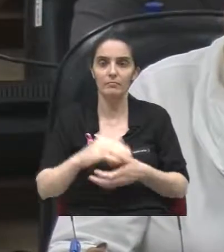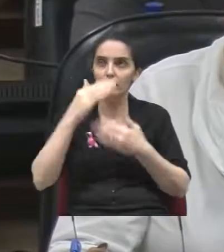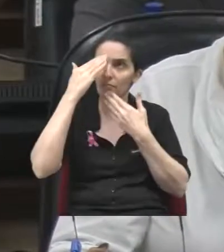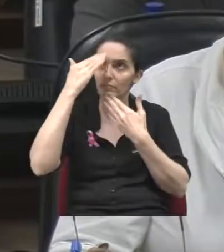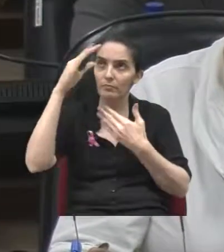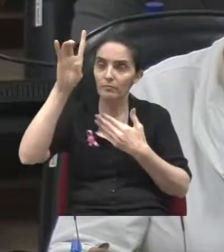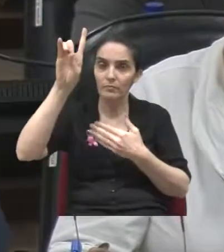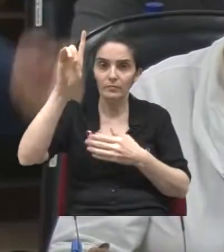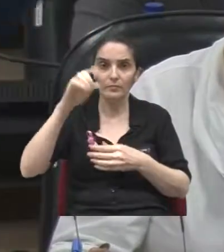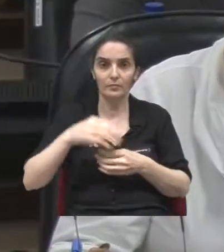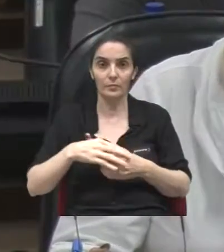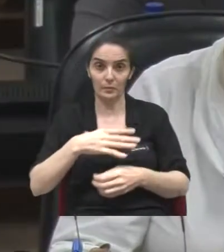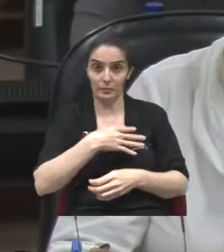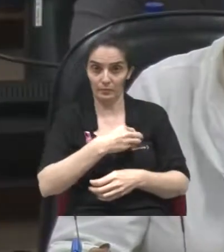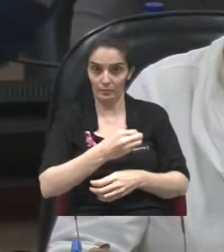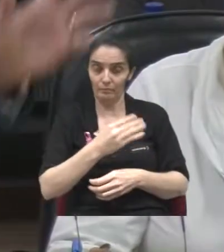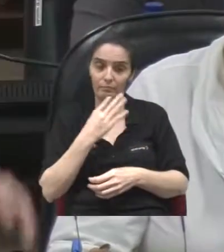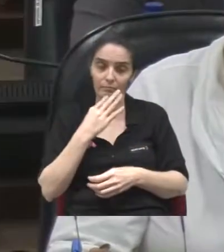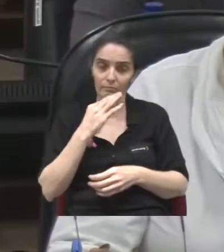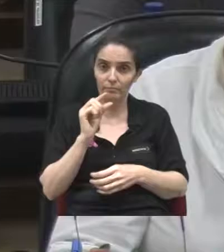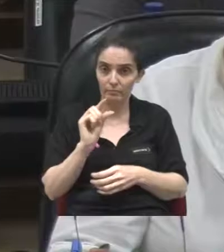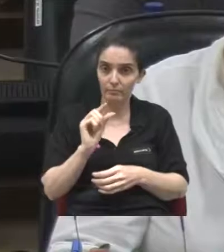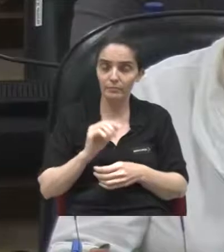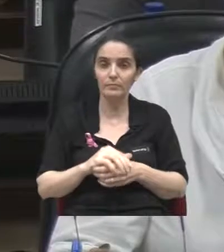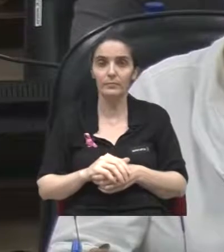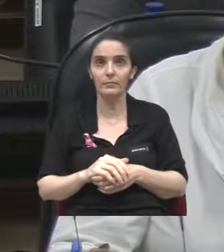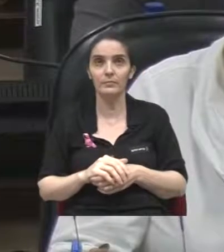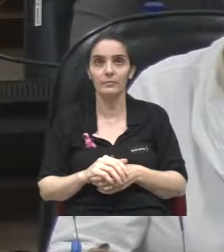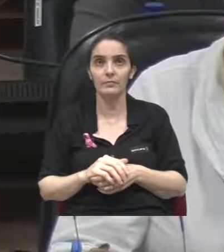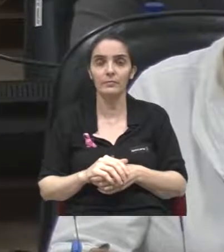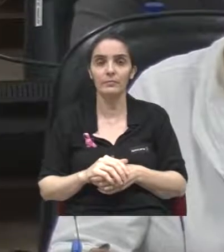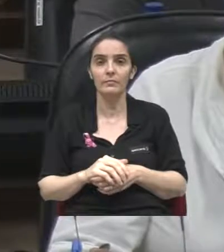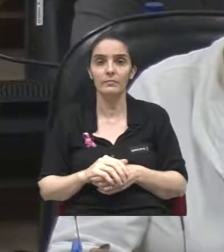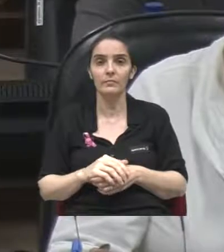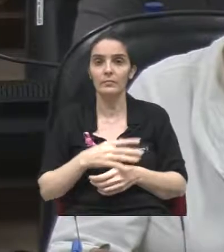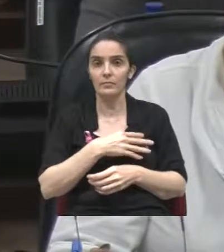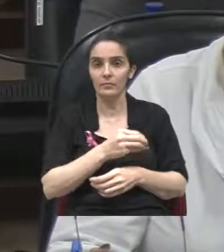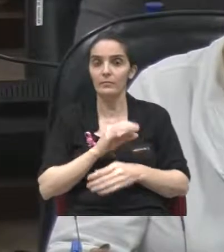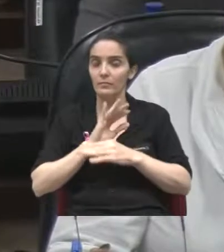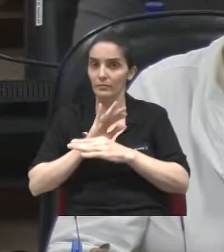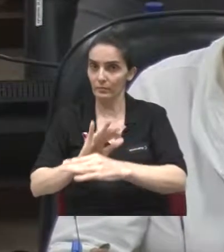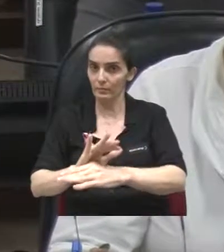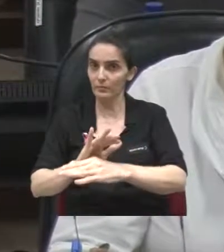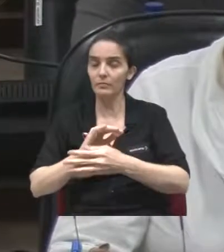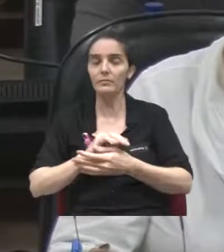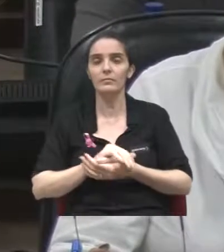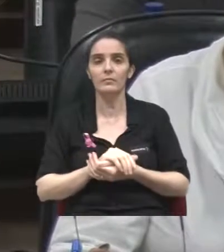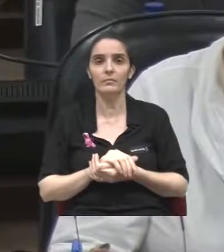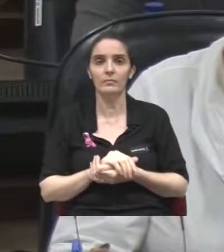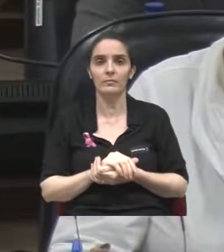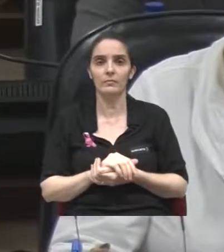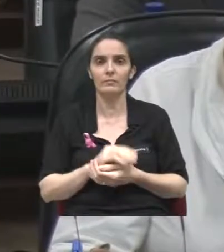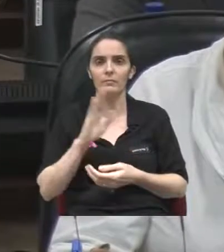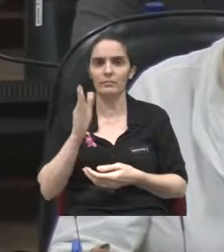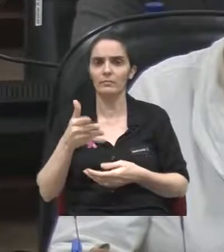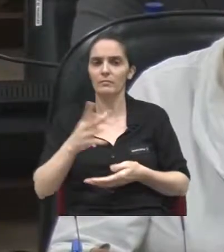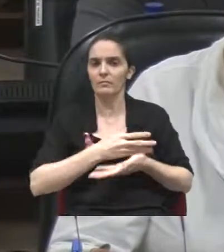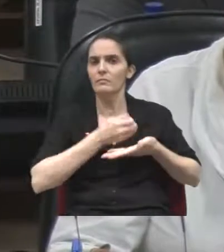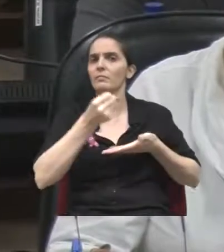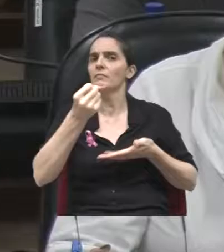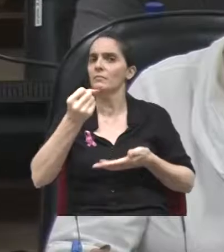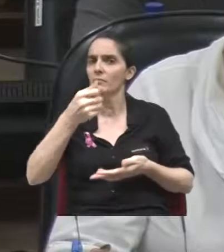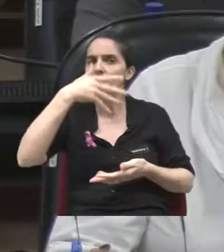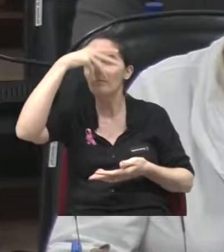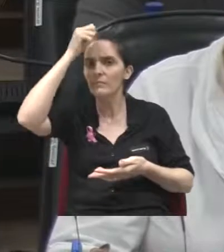pouco de conhecimento, e na época ele pegou tal e acabou salvando a minha vida. Então eu já fui salvo